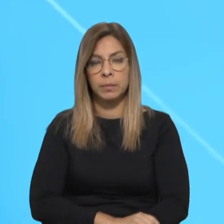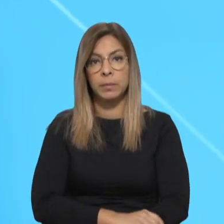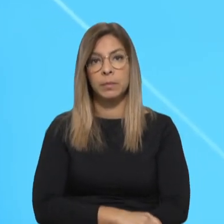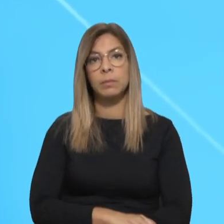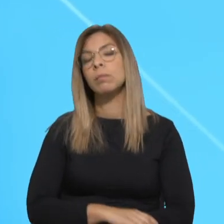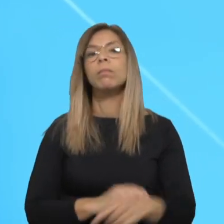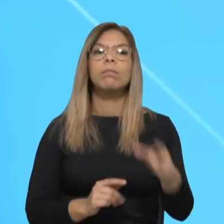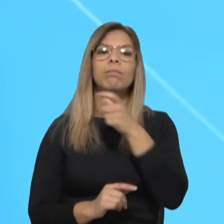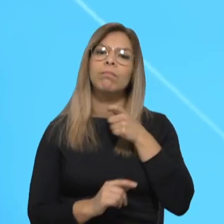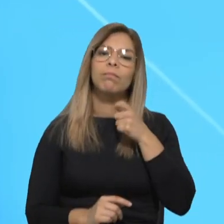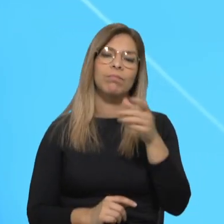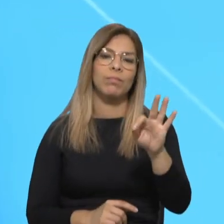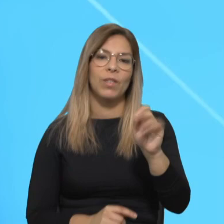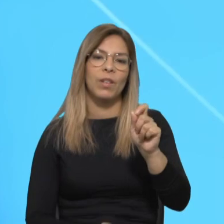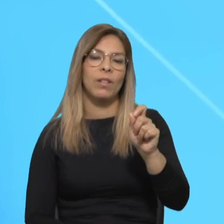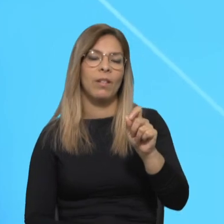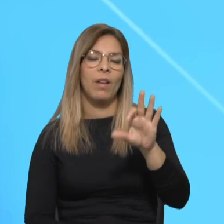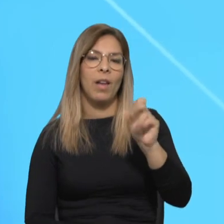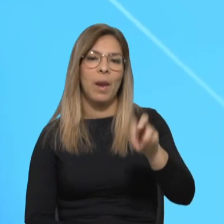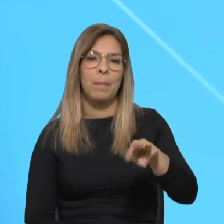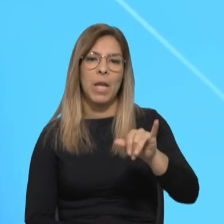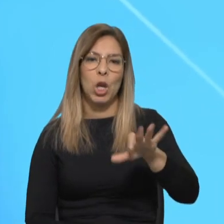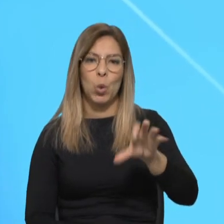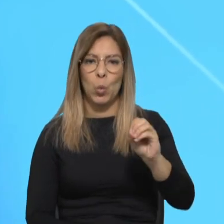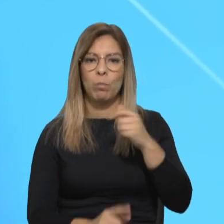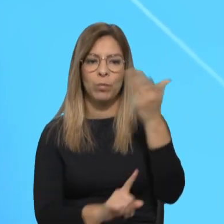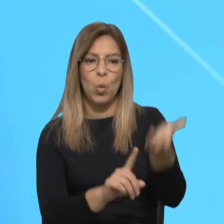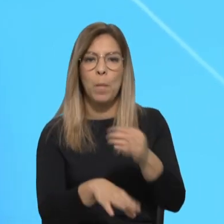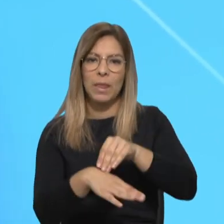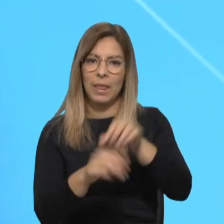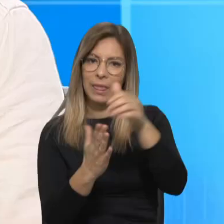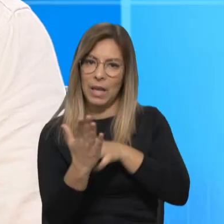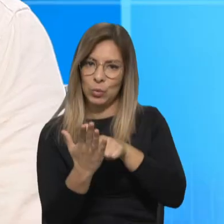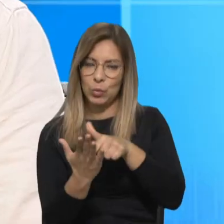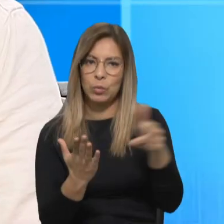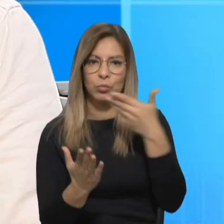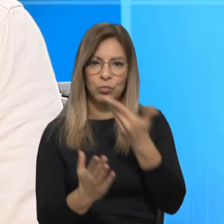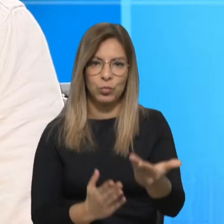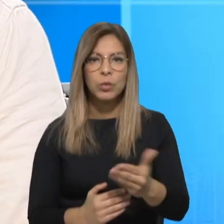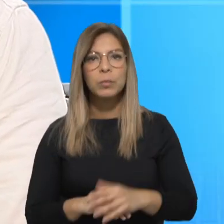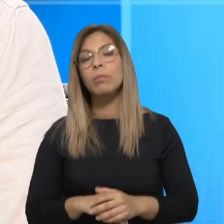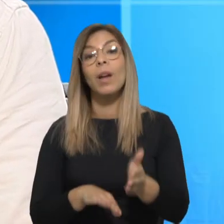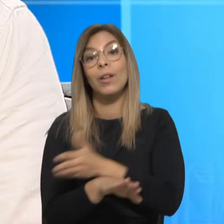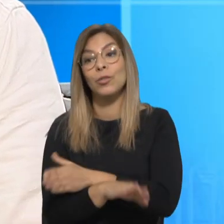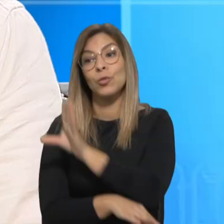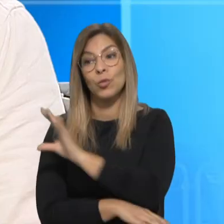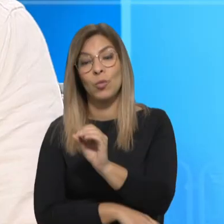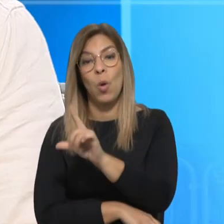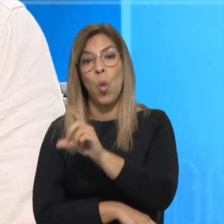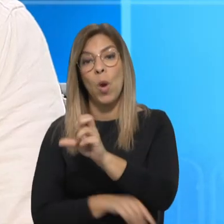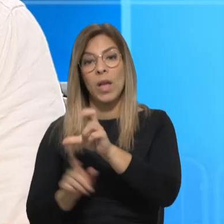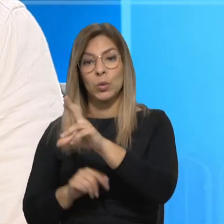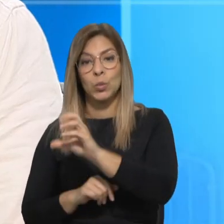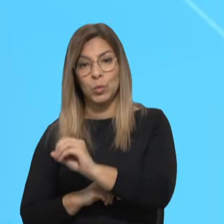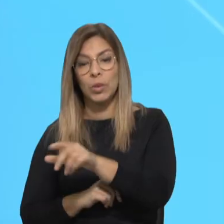Frei Hermínio, o seu comentário a este texto, também a partir do que o Padre João Lourenço adiantou, não é,